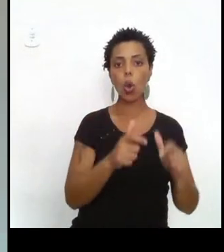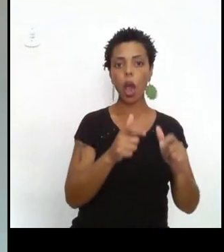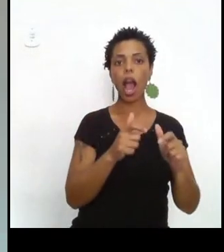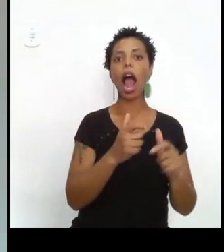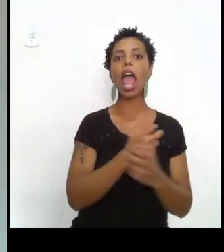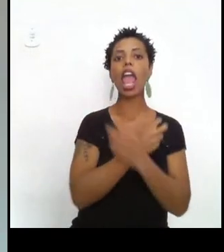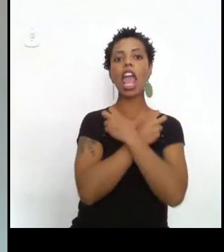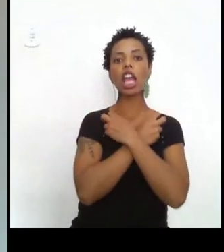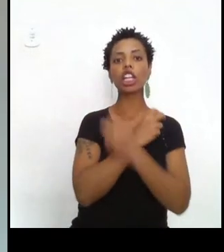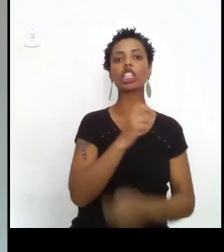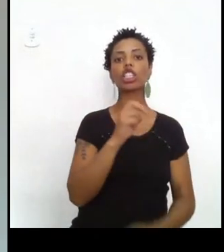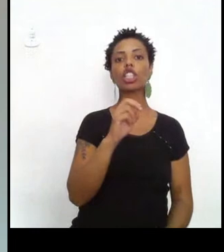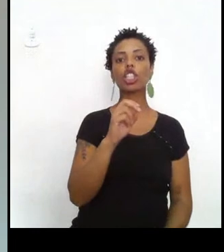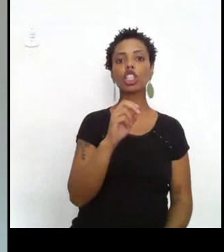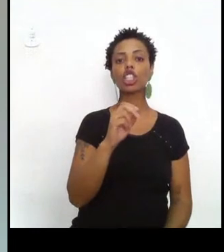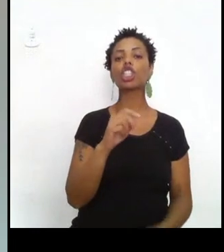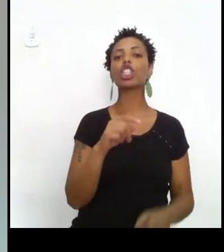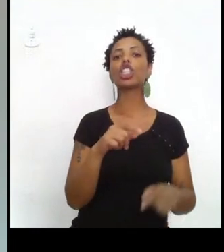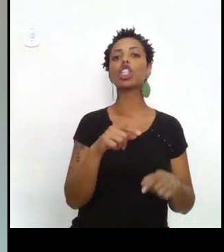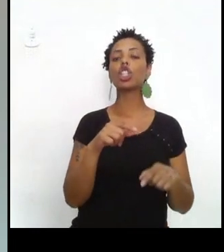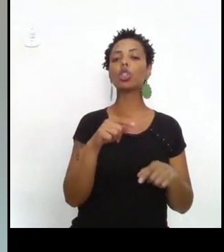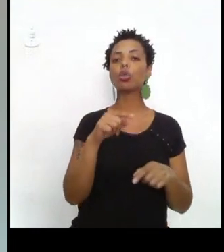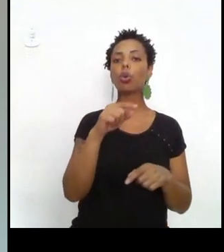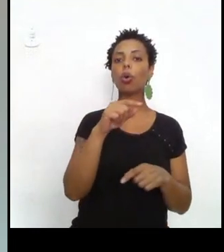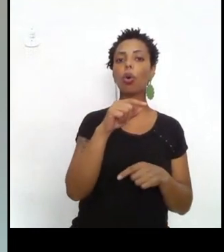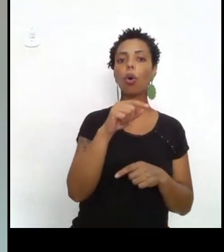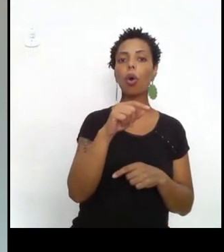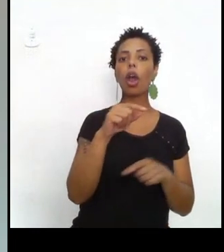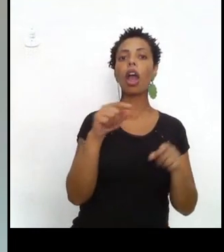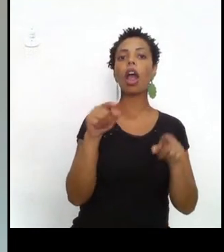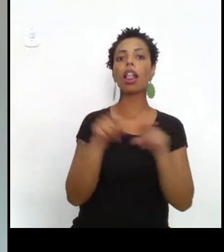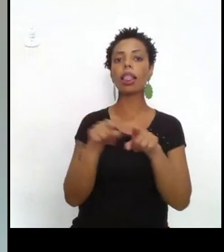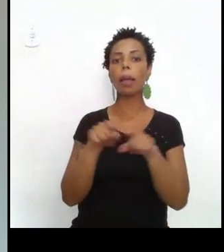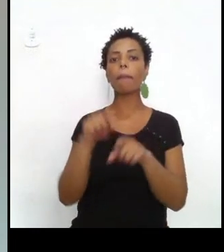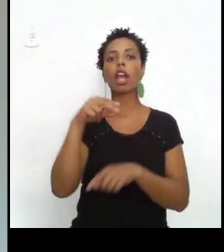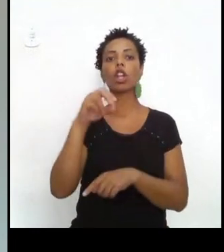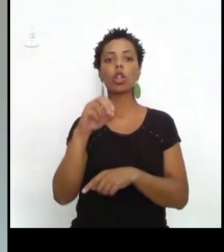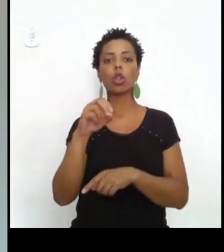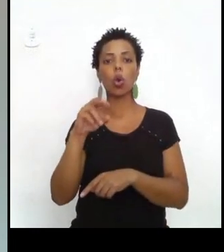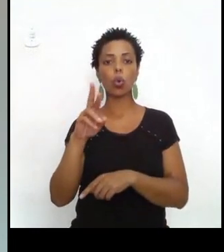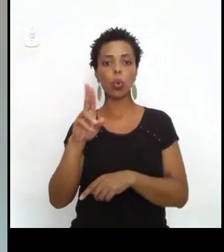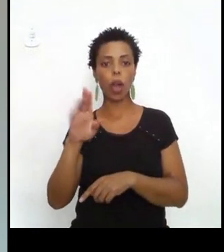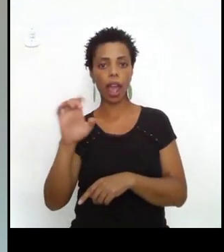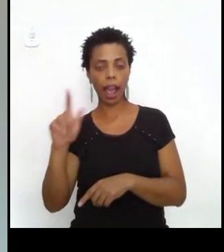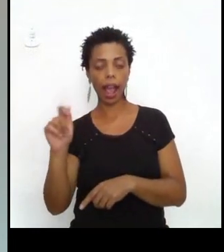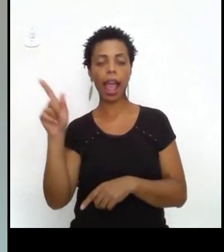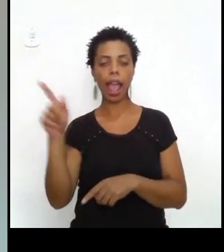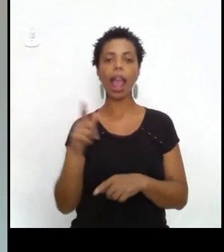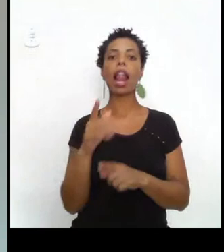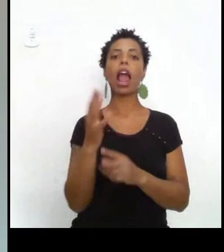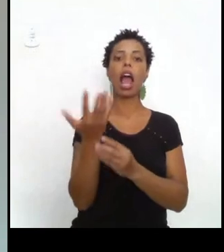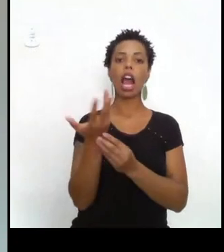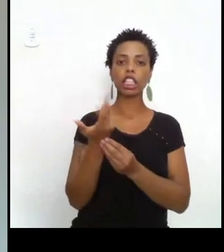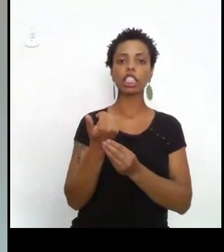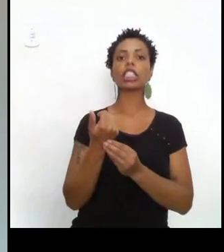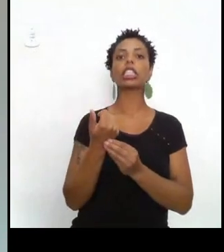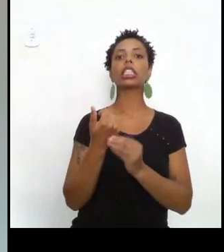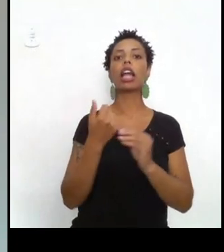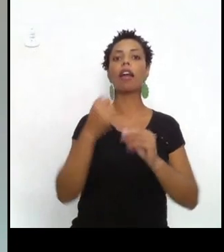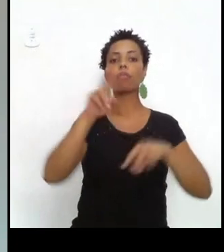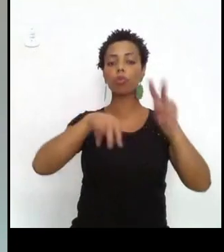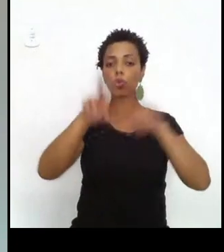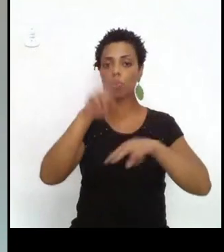e em troca cai na Noruega a formação clássica como artista visual se manifestem seu interesse pela materialidade